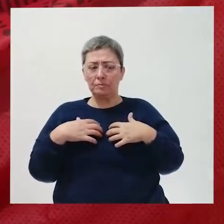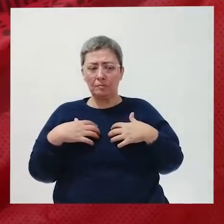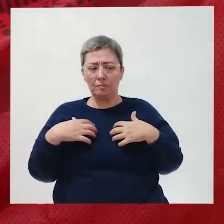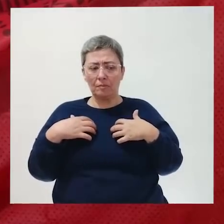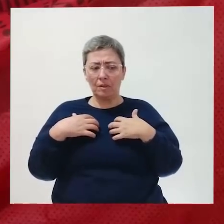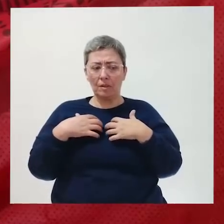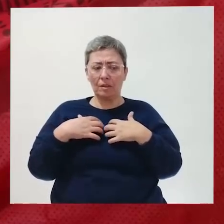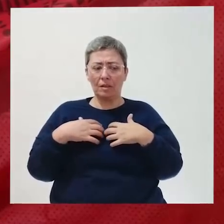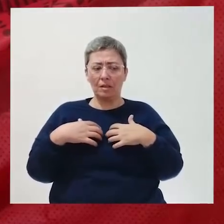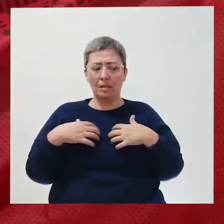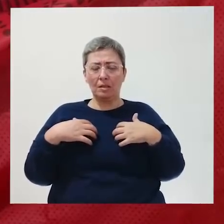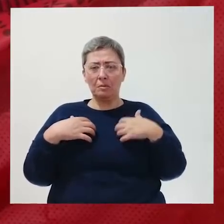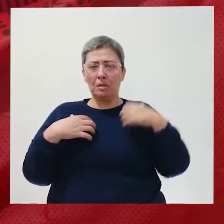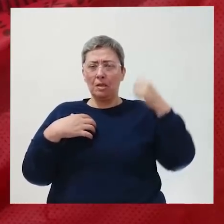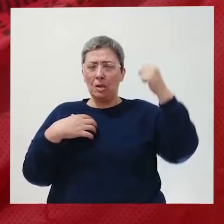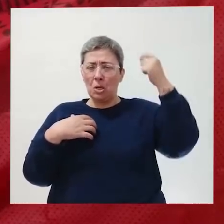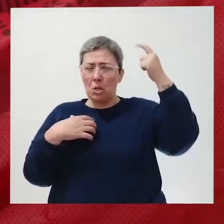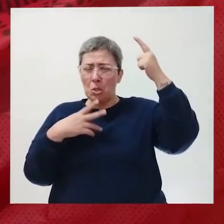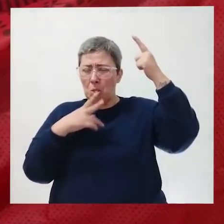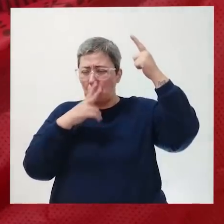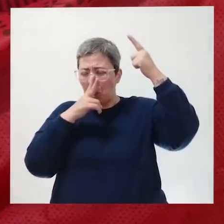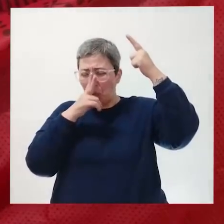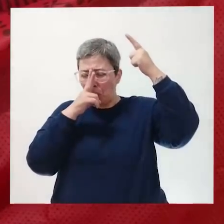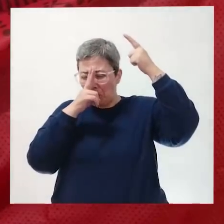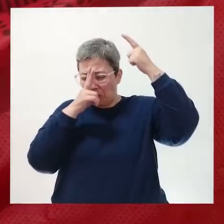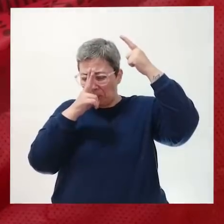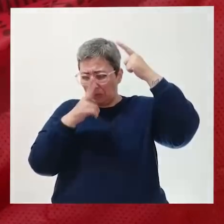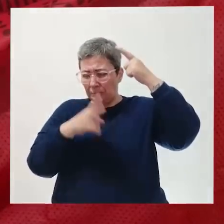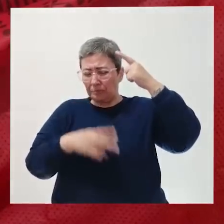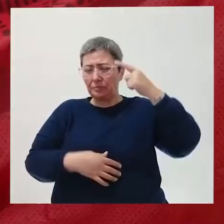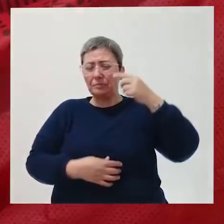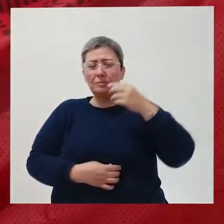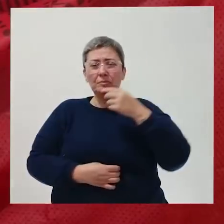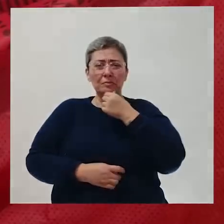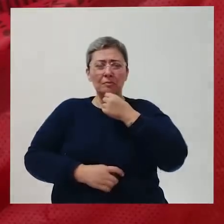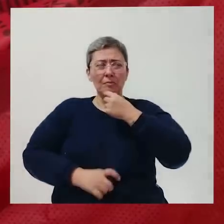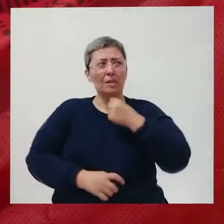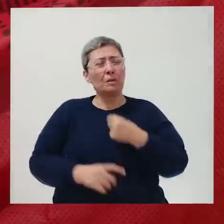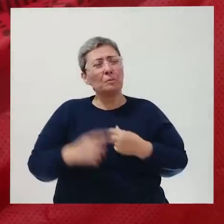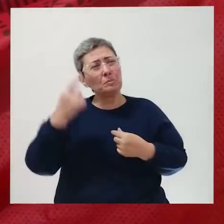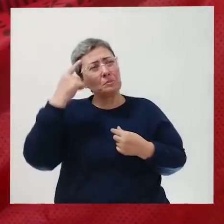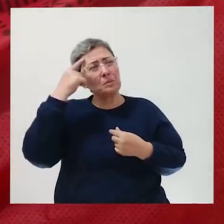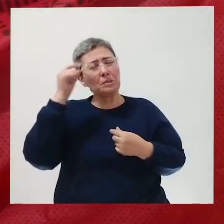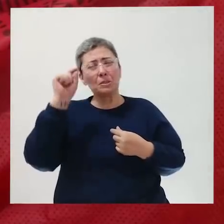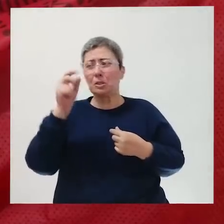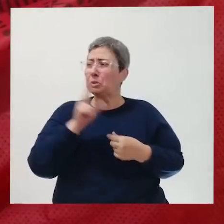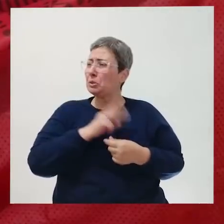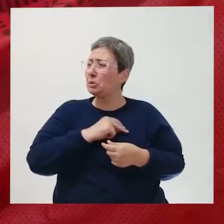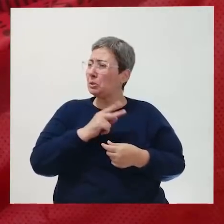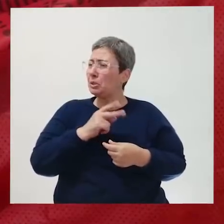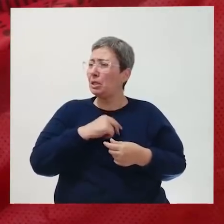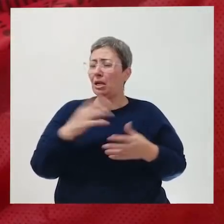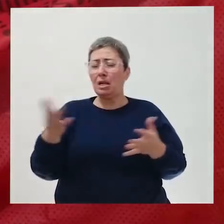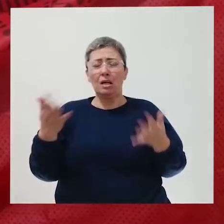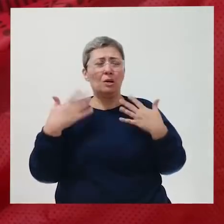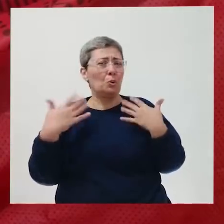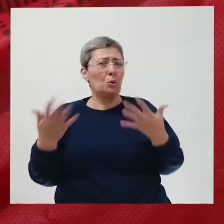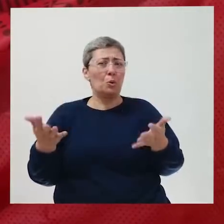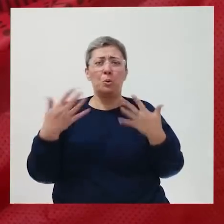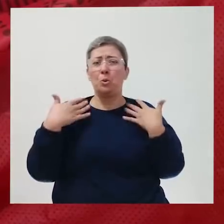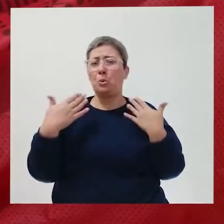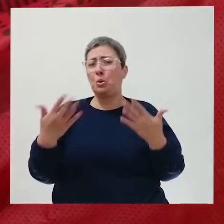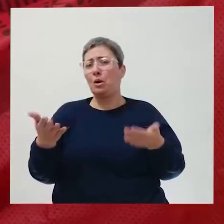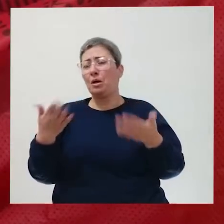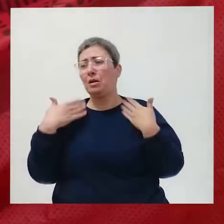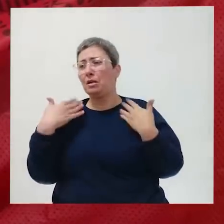O sol vinha cada vez mais forte e o homem pensava: nossa, que